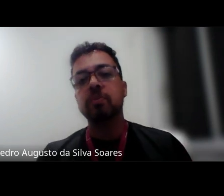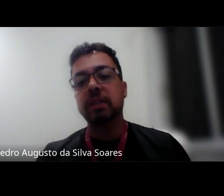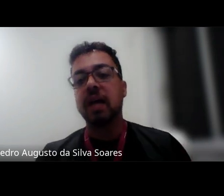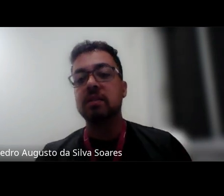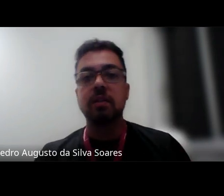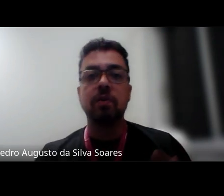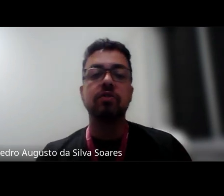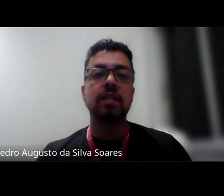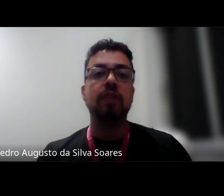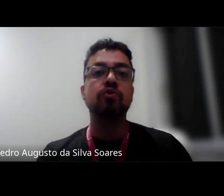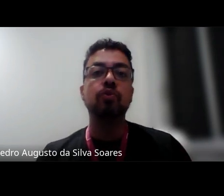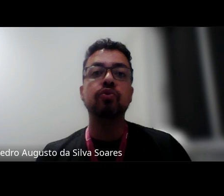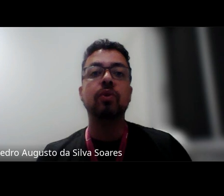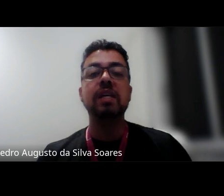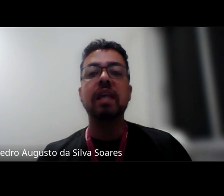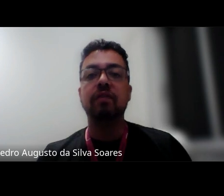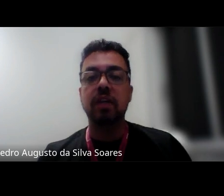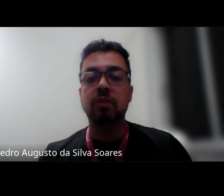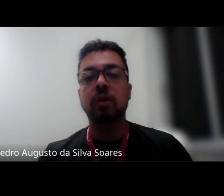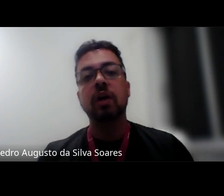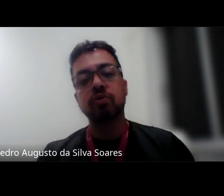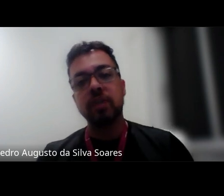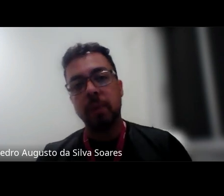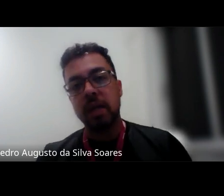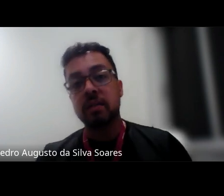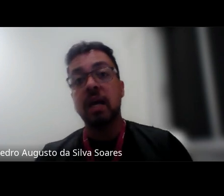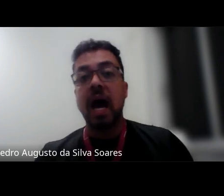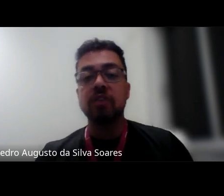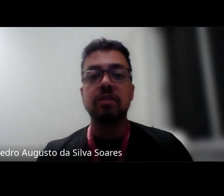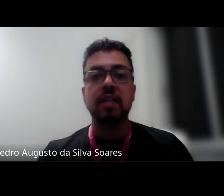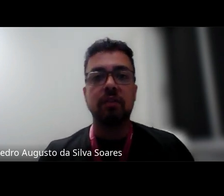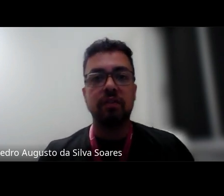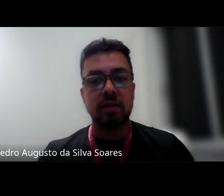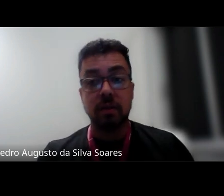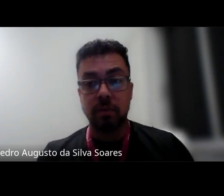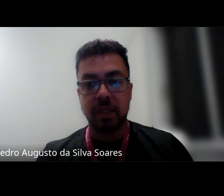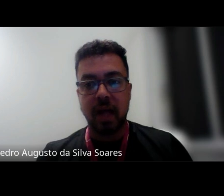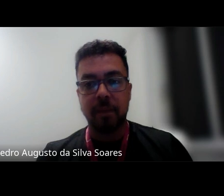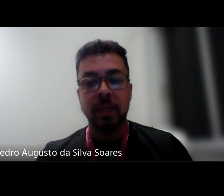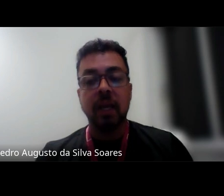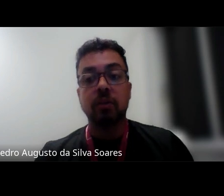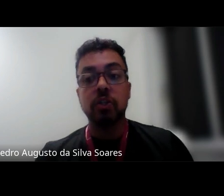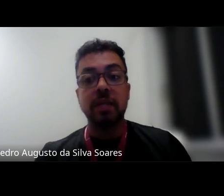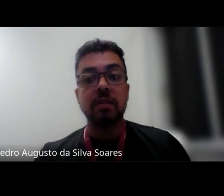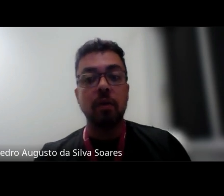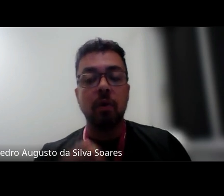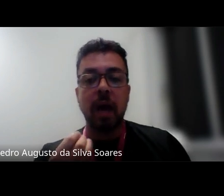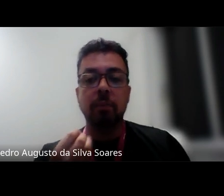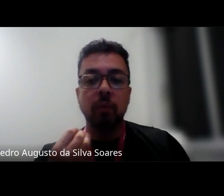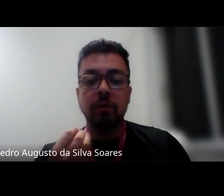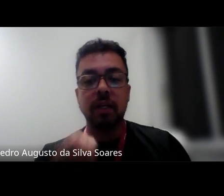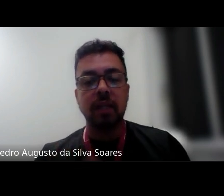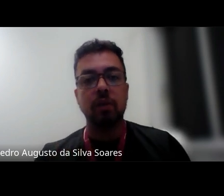dos hospitais estão associados ao uso indevido dos EPIs associado à infecção hospitalar. Então, a gente precisa ter um